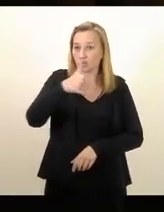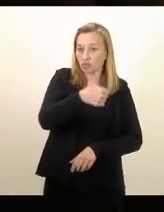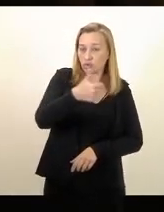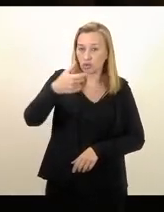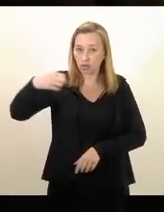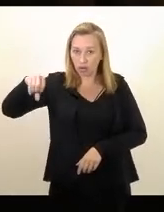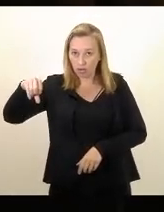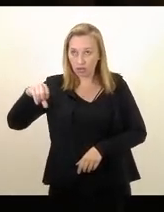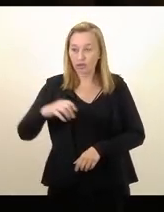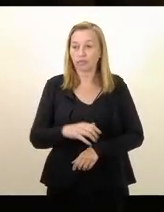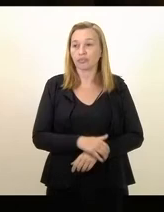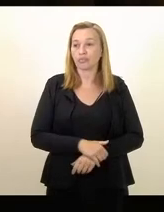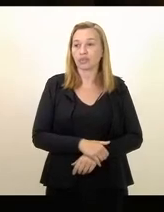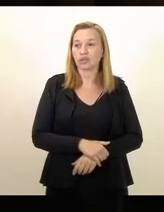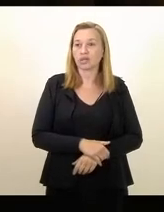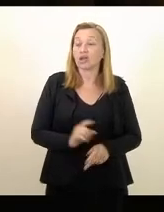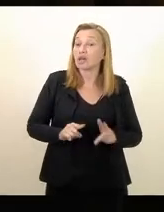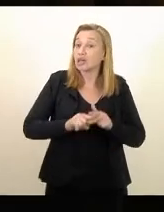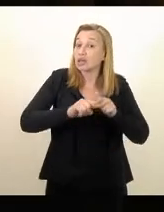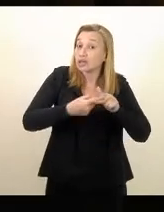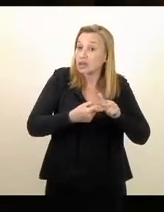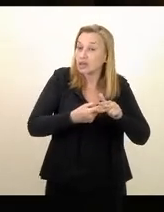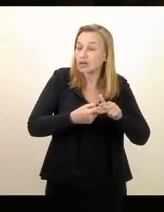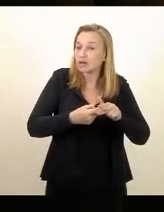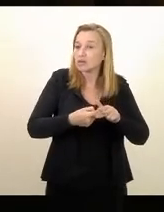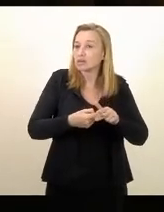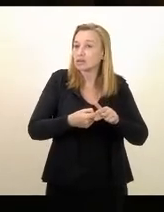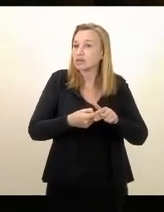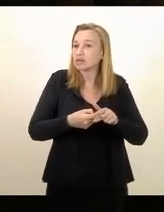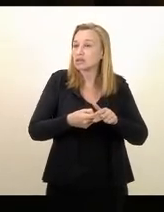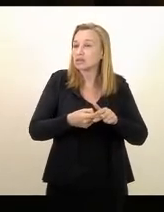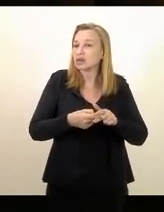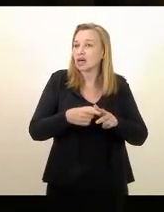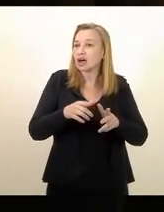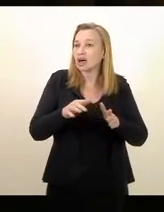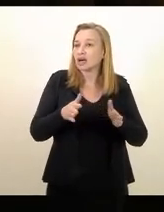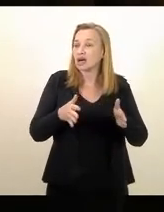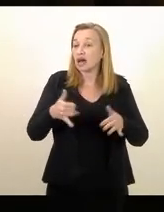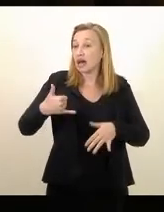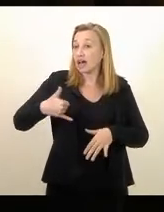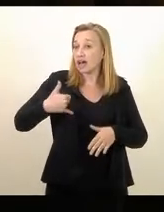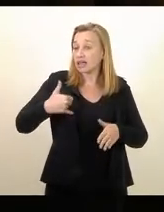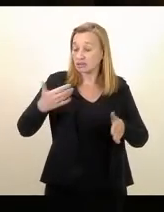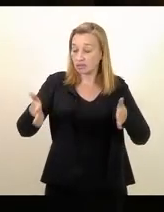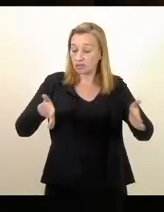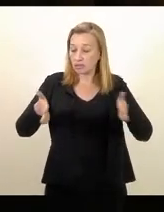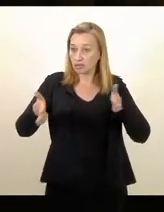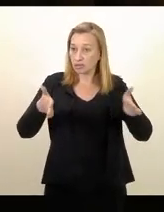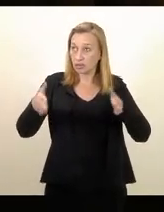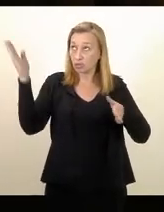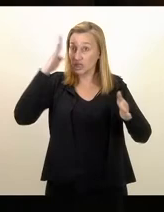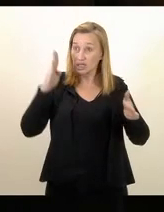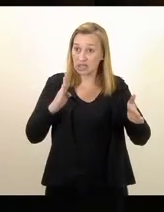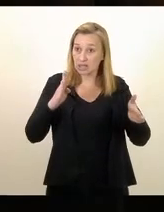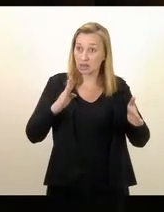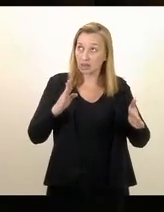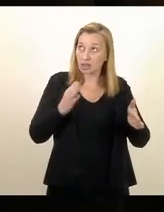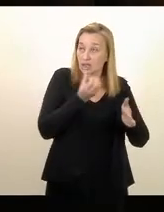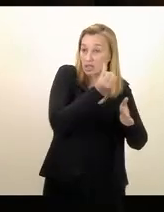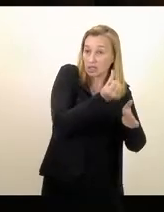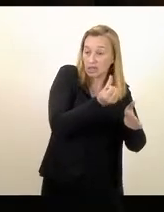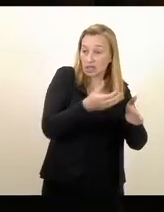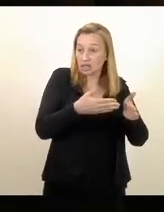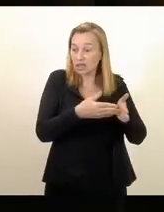que alterou a faixa de escolaridade obrigatória no Brasil que era até então de 6 aos